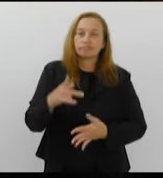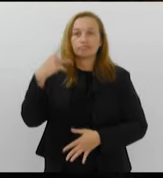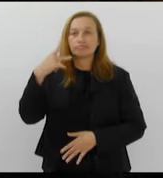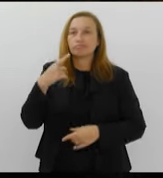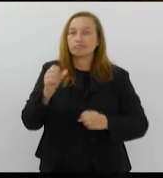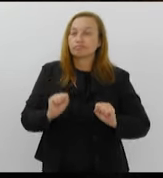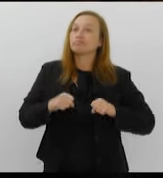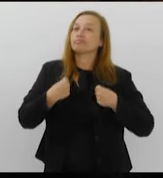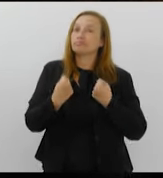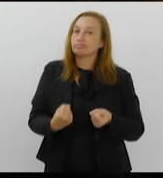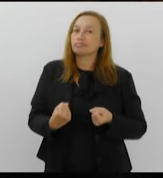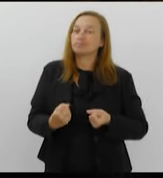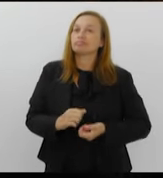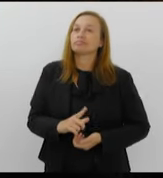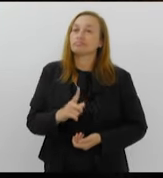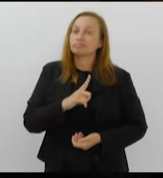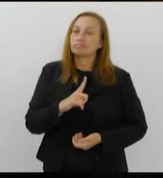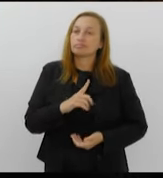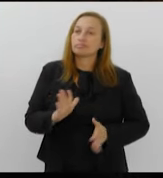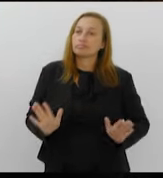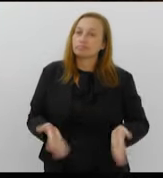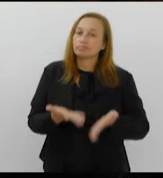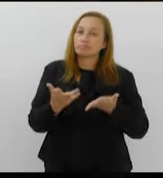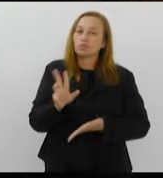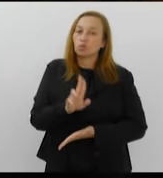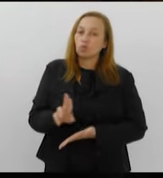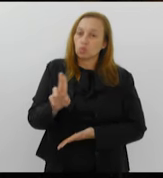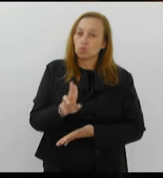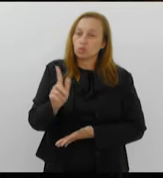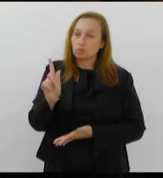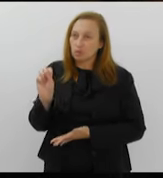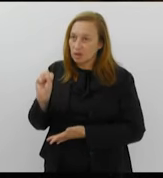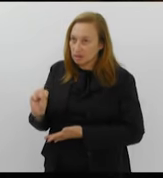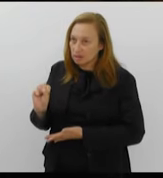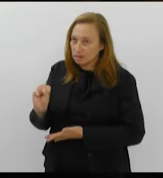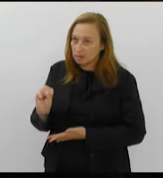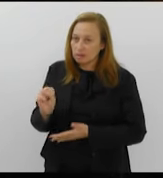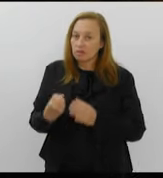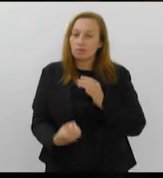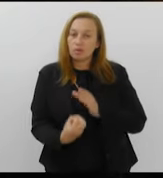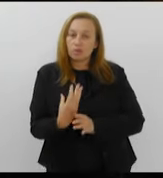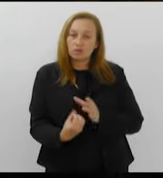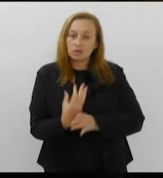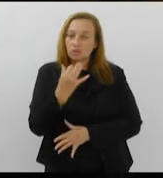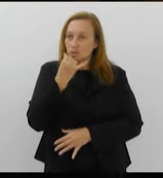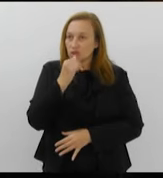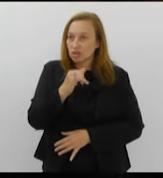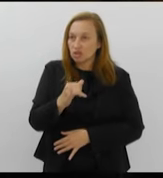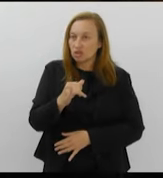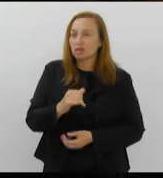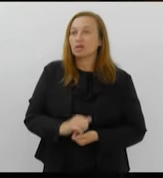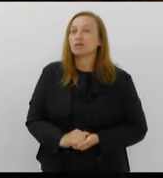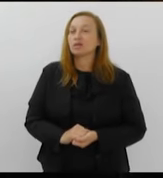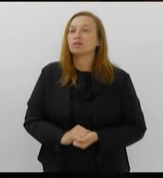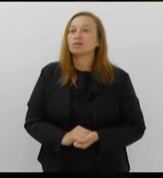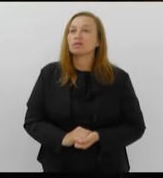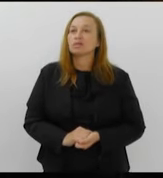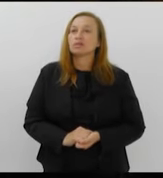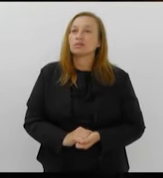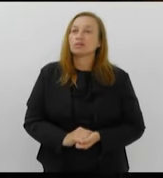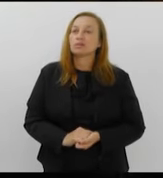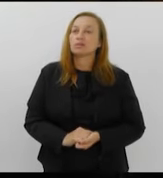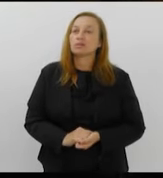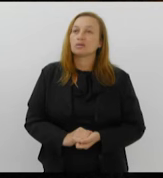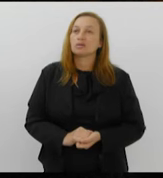defendido que estimular o uso do gás para a produção de energia elétrica seria uma das formas